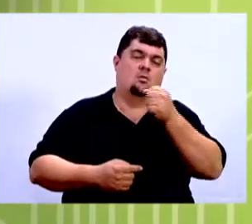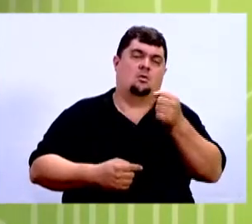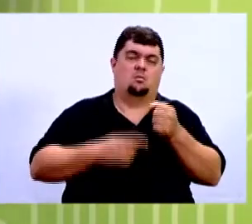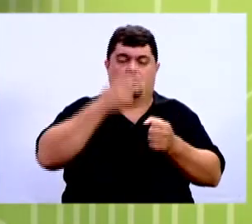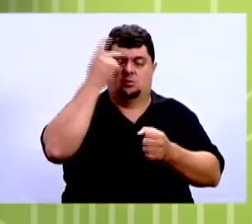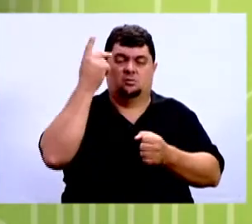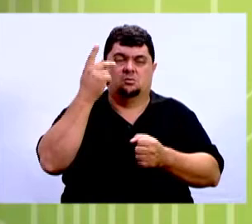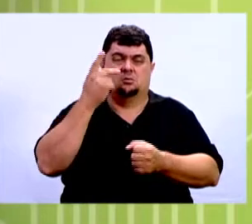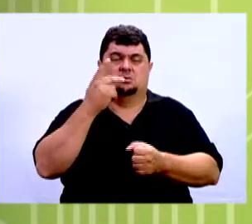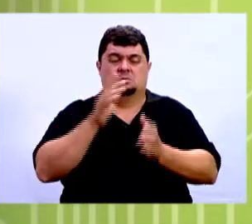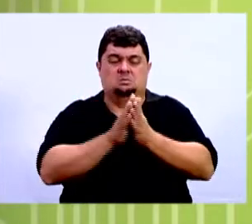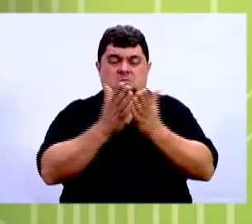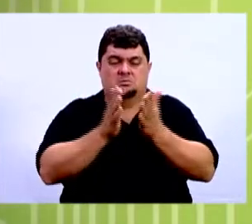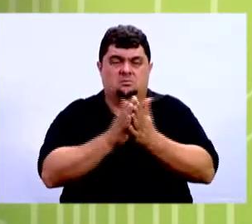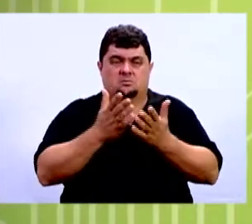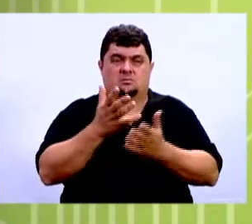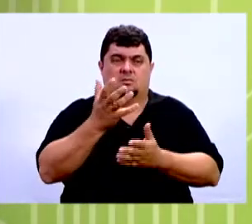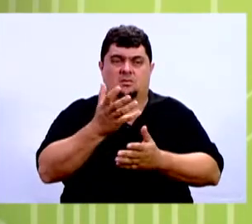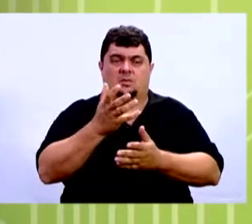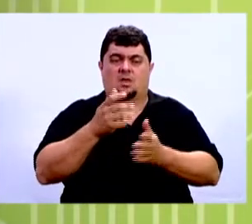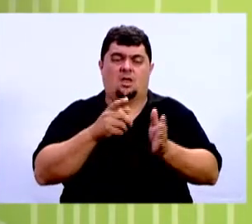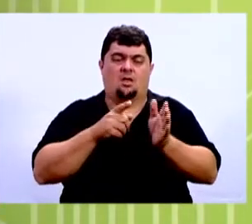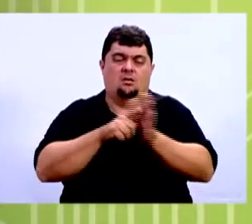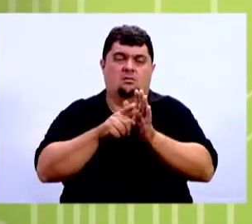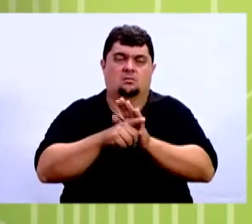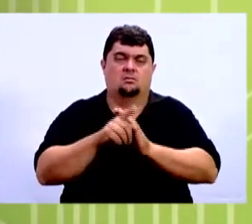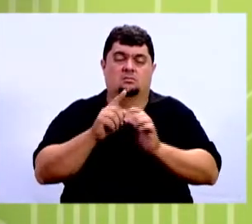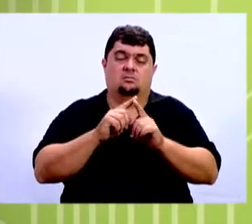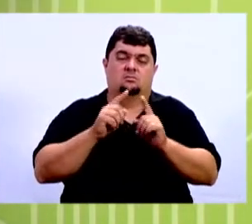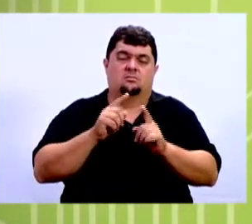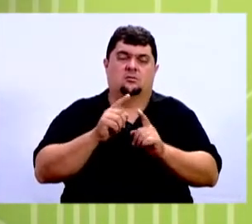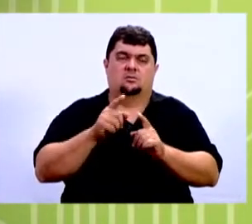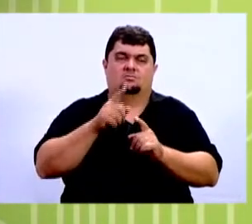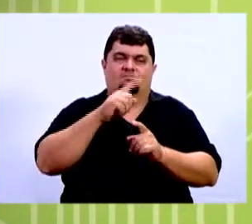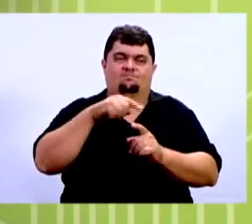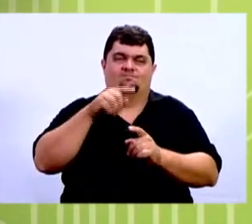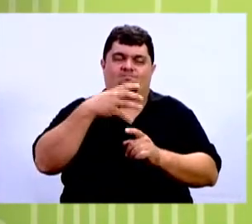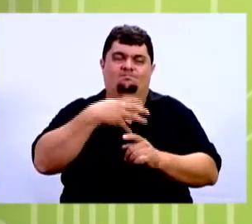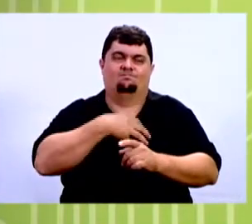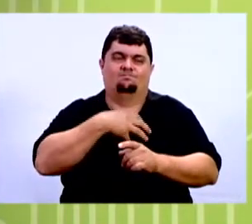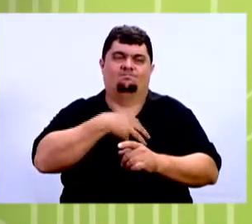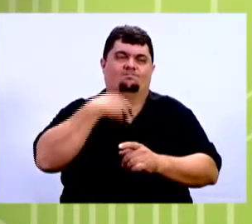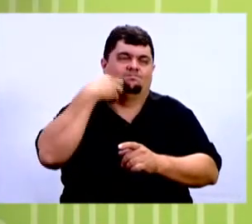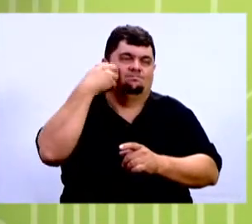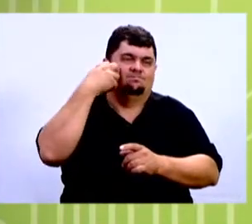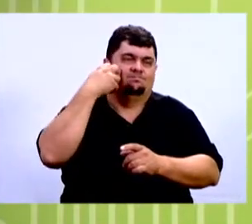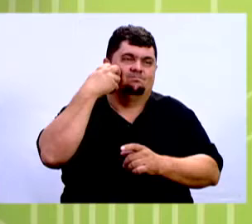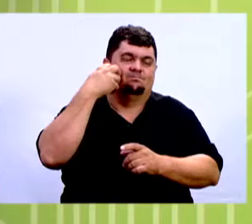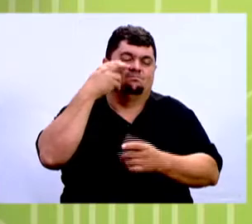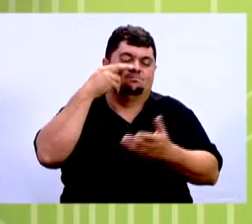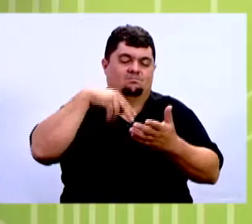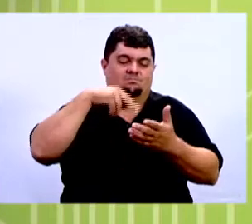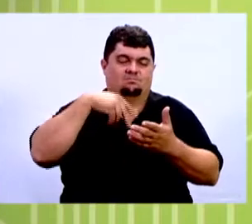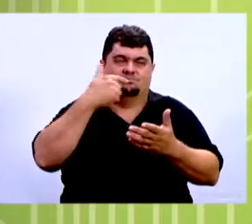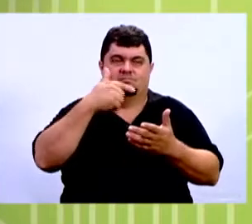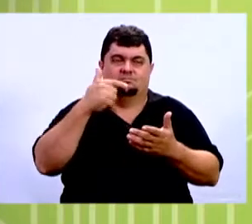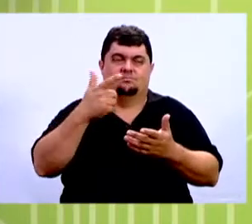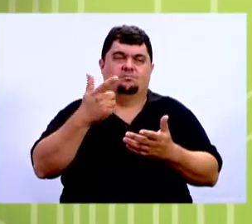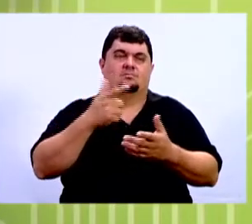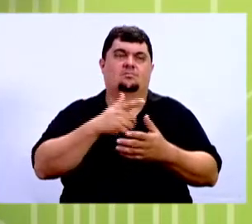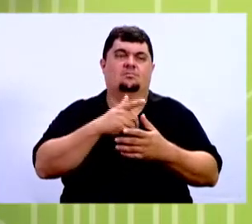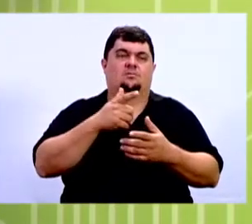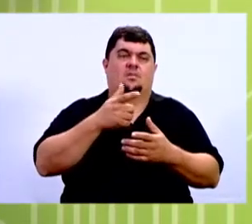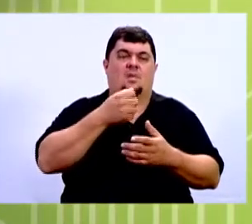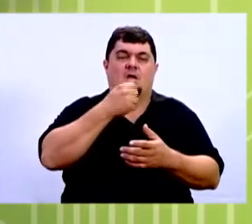aí talvez, digamos que você queria usar questionário, mas boa parte das pessoas ainda são analfabetas, entendeu? Talvez a entrevista